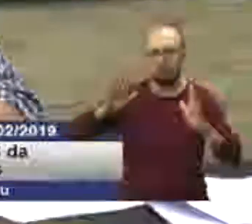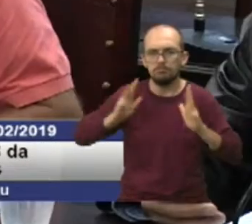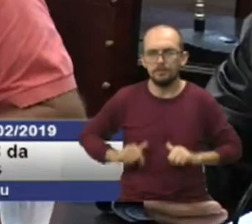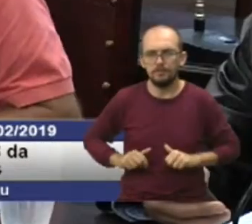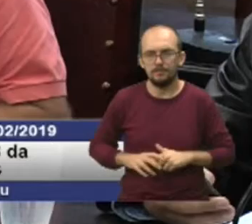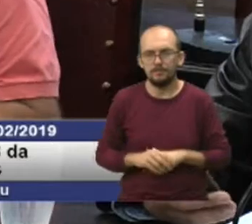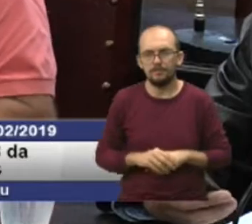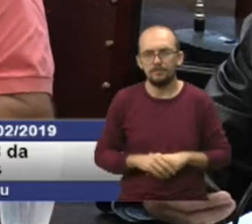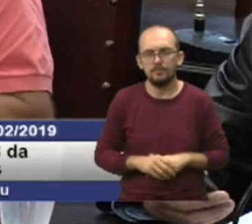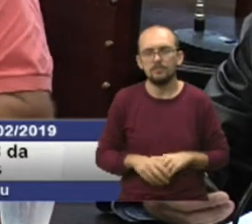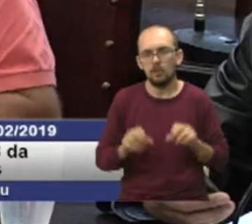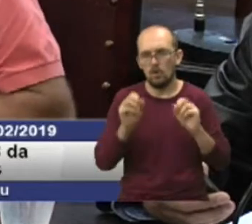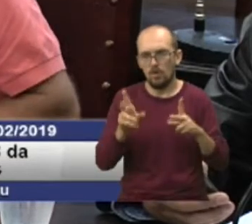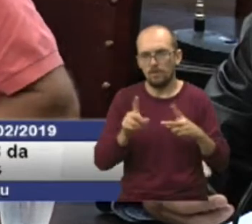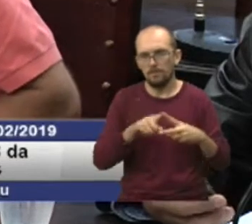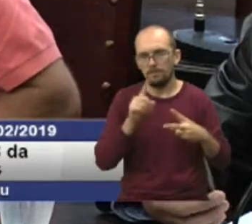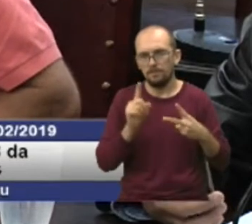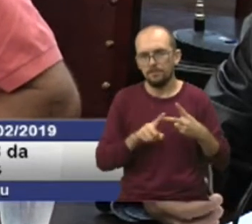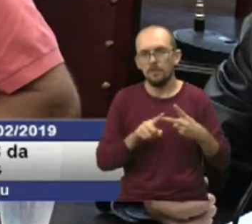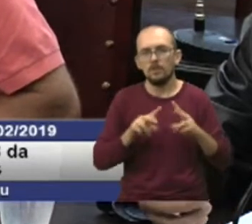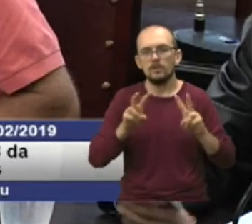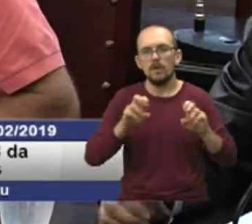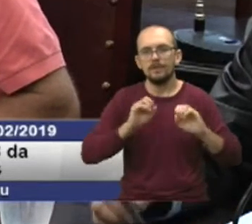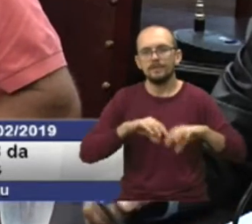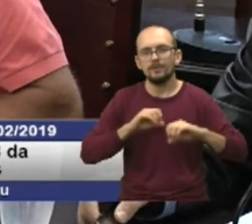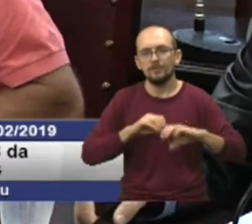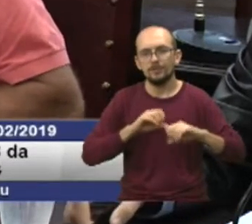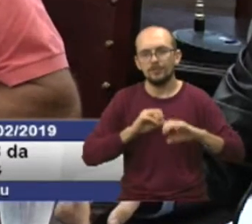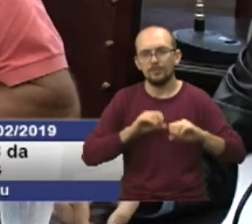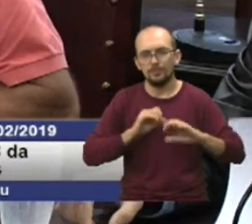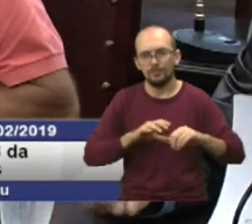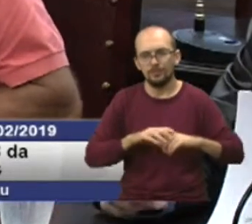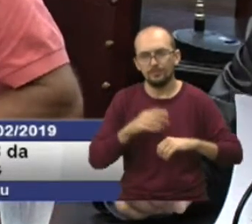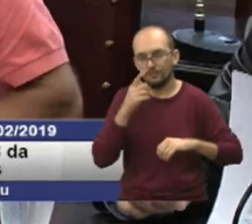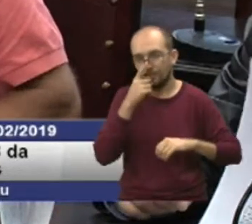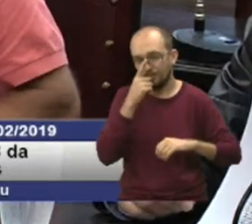Finalizando agora para valer, do ensino, aplicação do ensino.